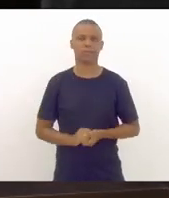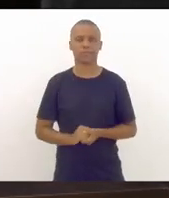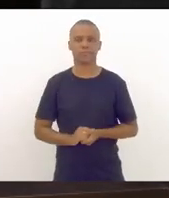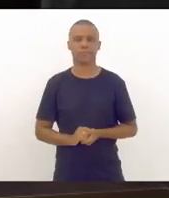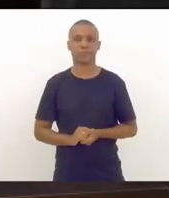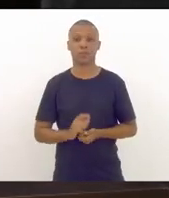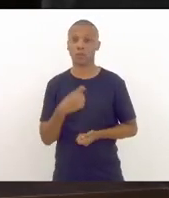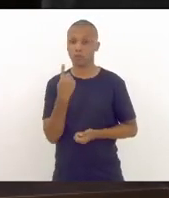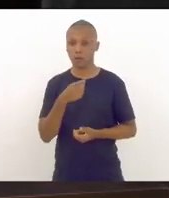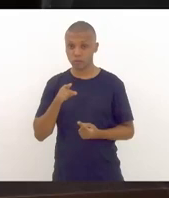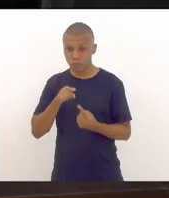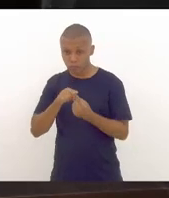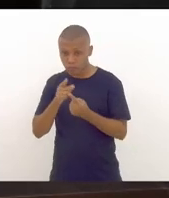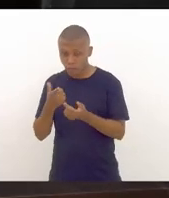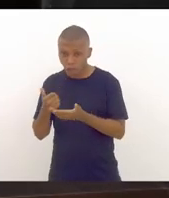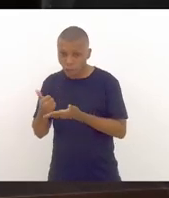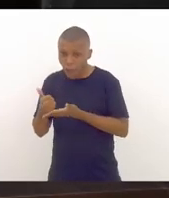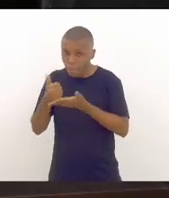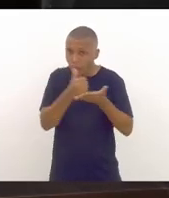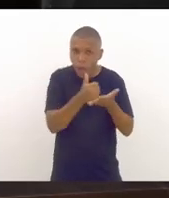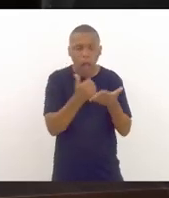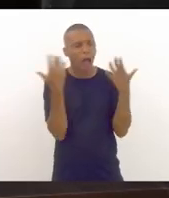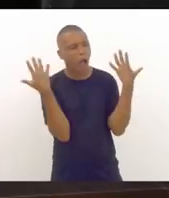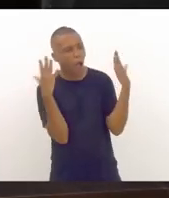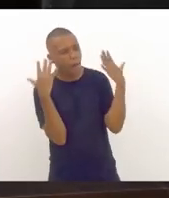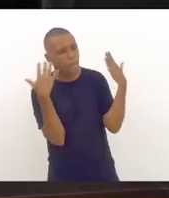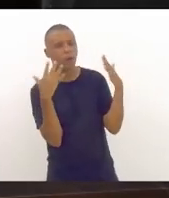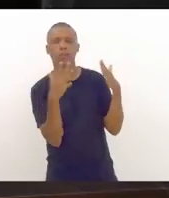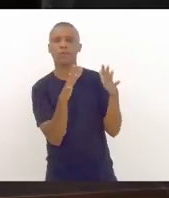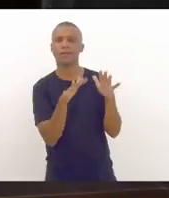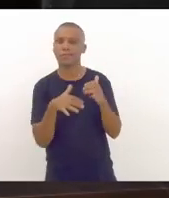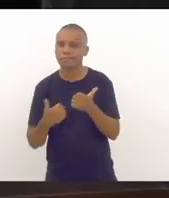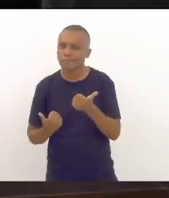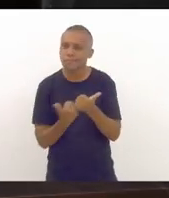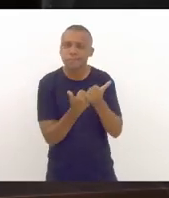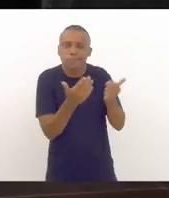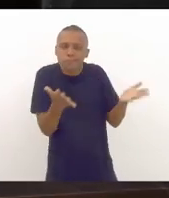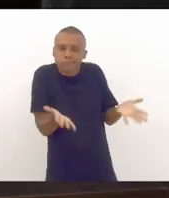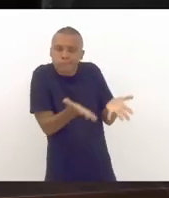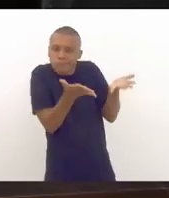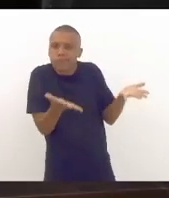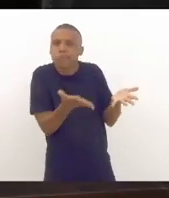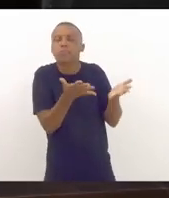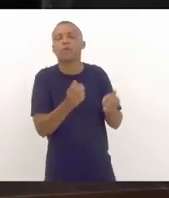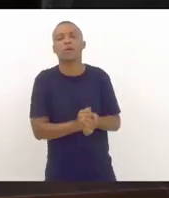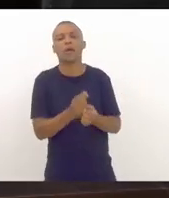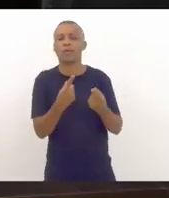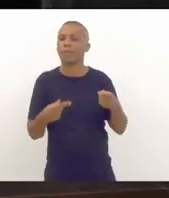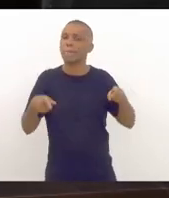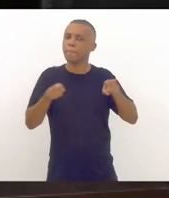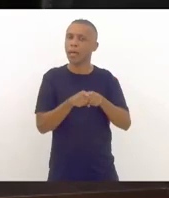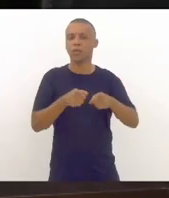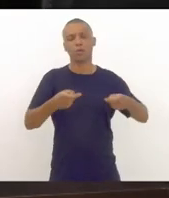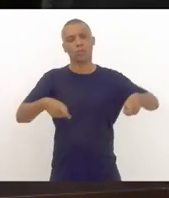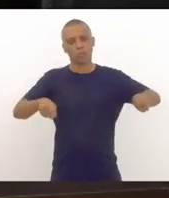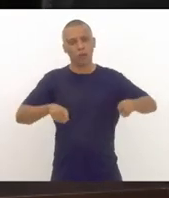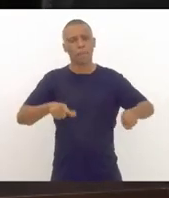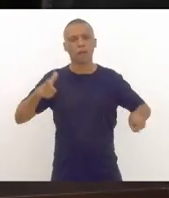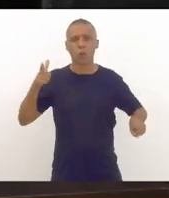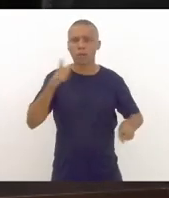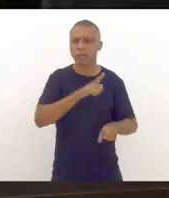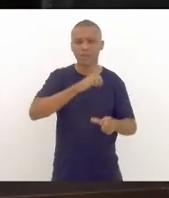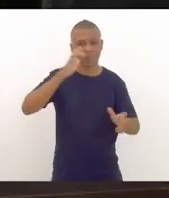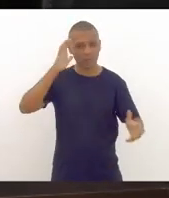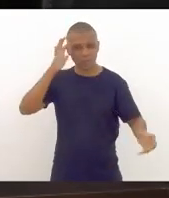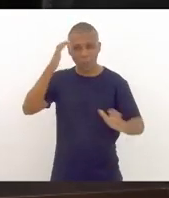para te apoiar, aplaudir, te dar forças e somar com o seu mandato para que seja decisivo